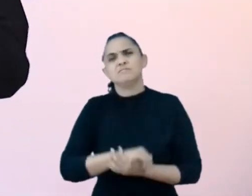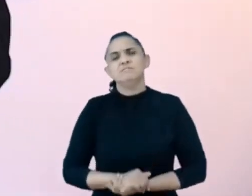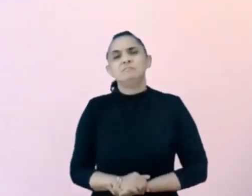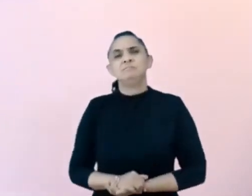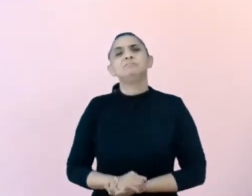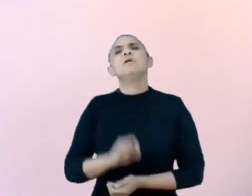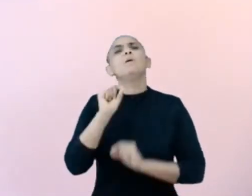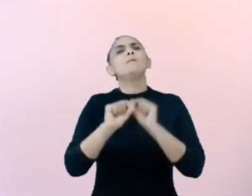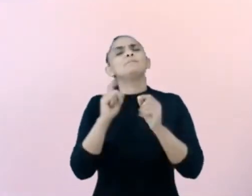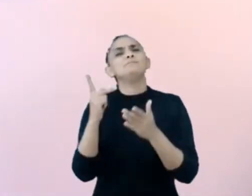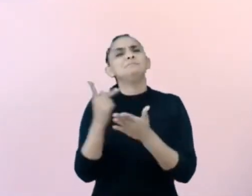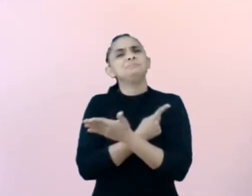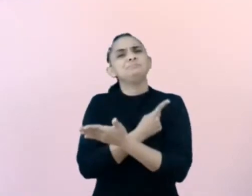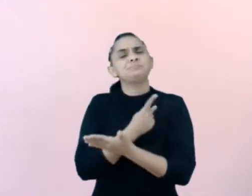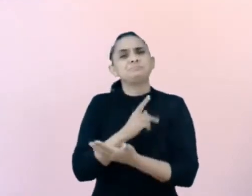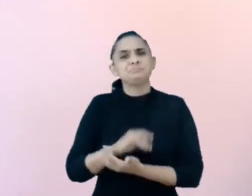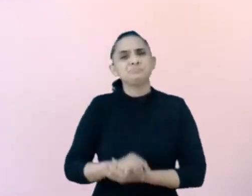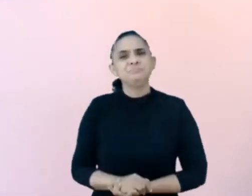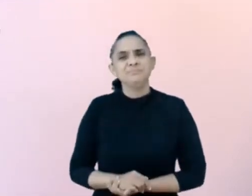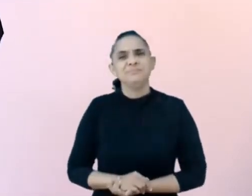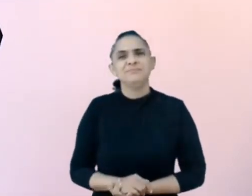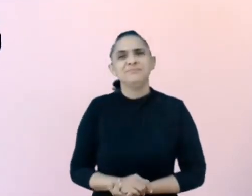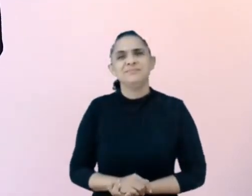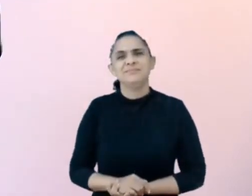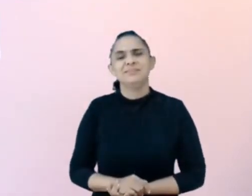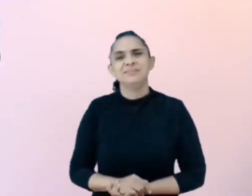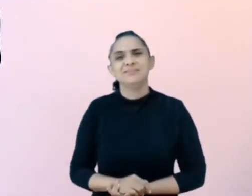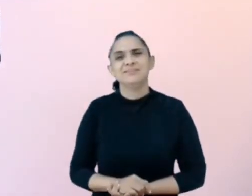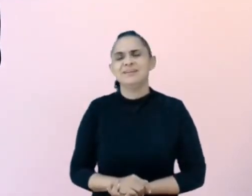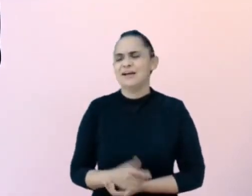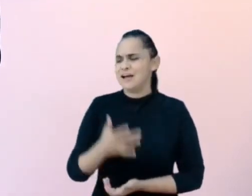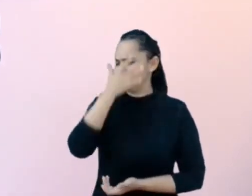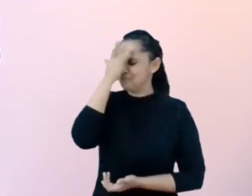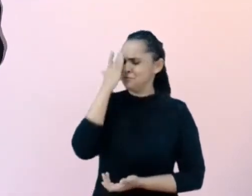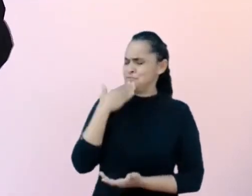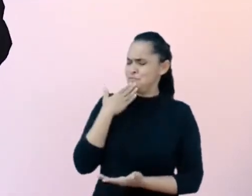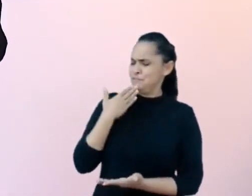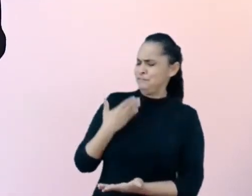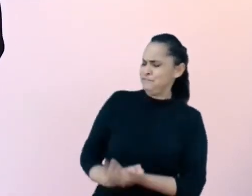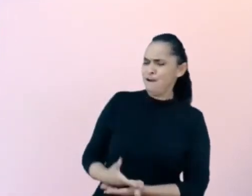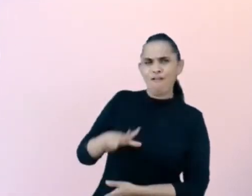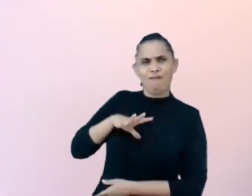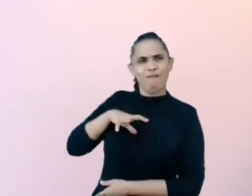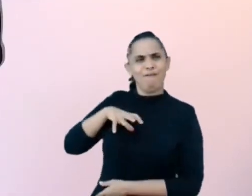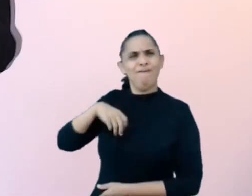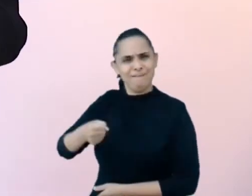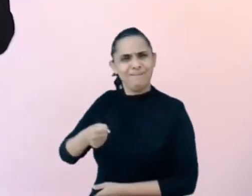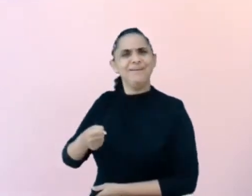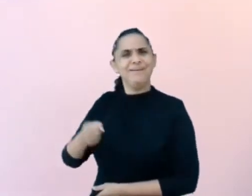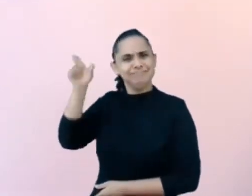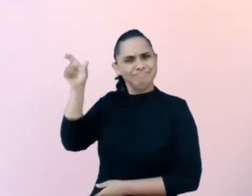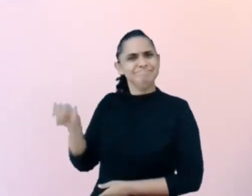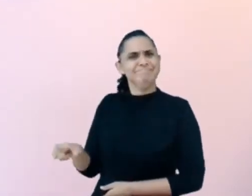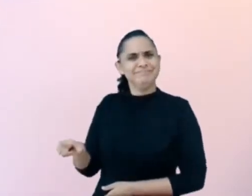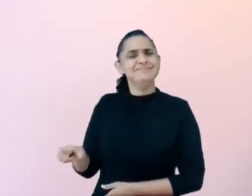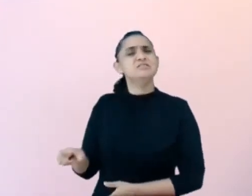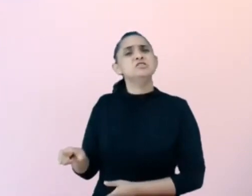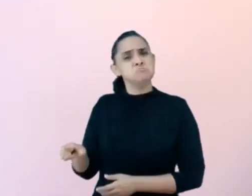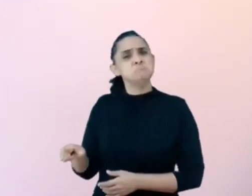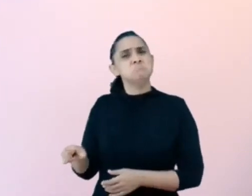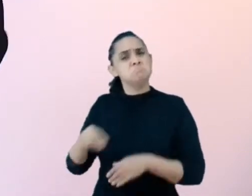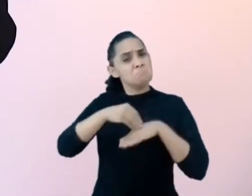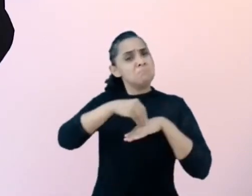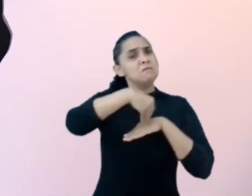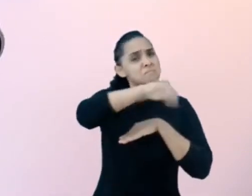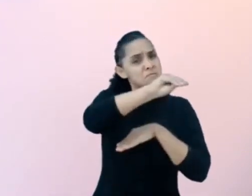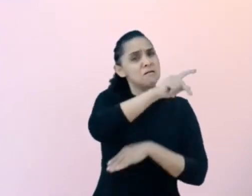As pessoas ficaram impressionadas com aquele homem de Deus e mandaram um recado para o